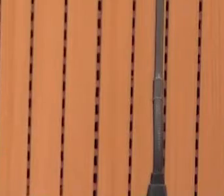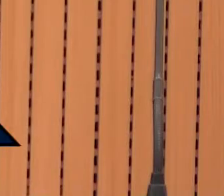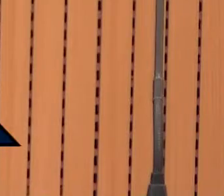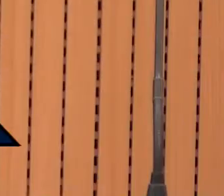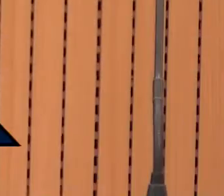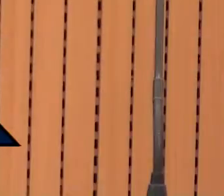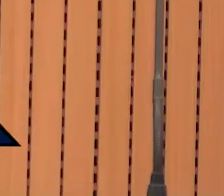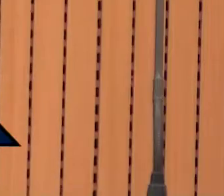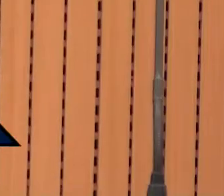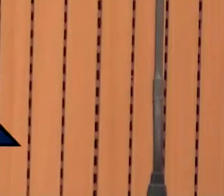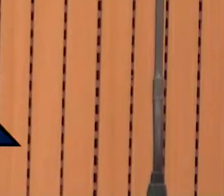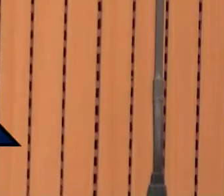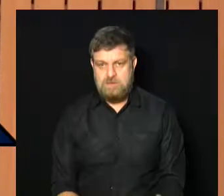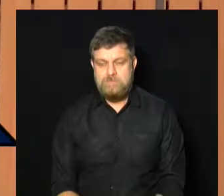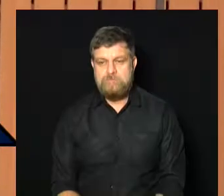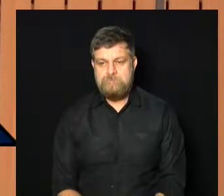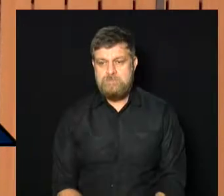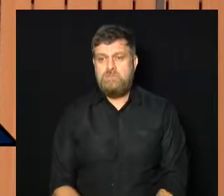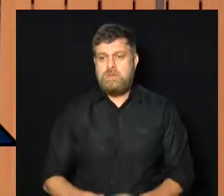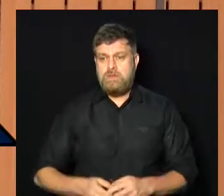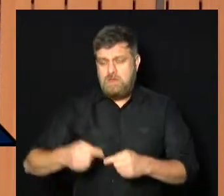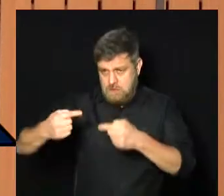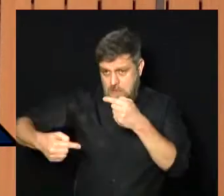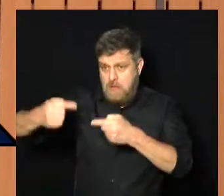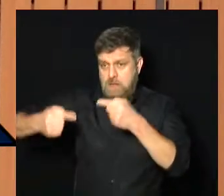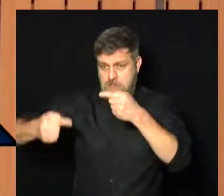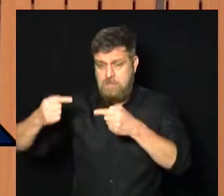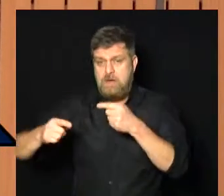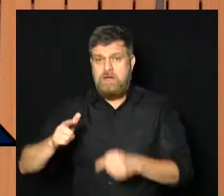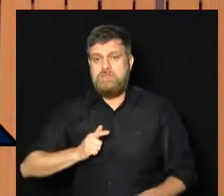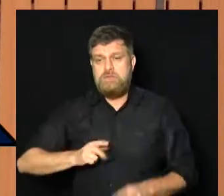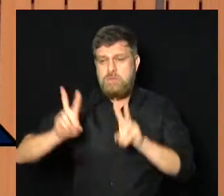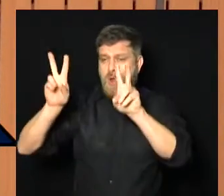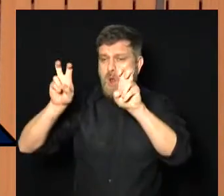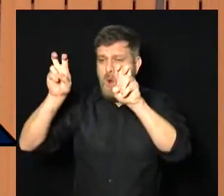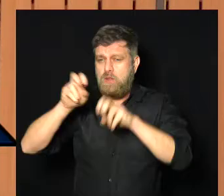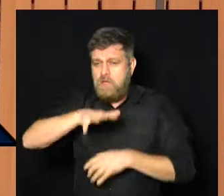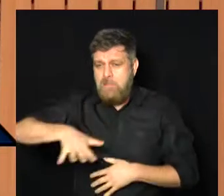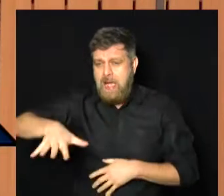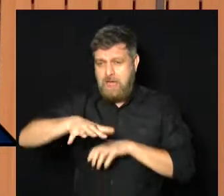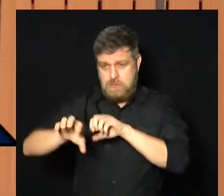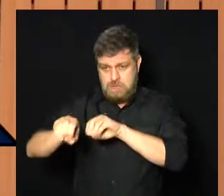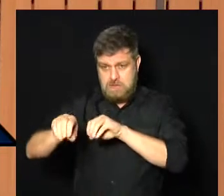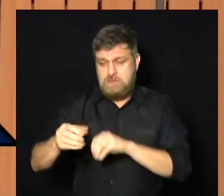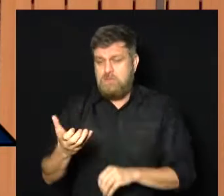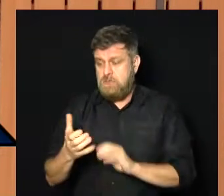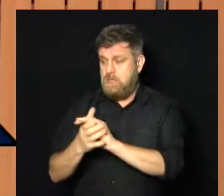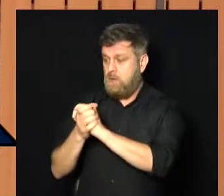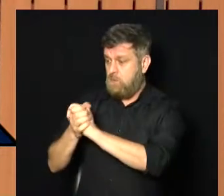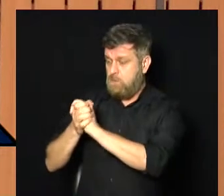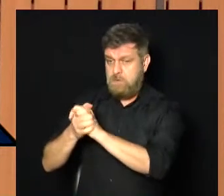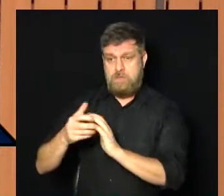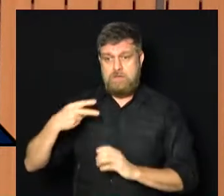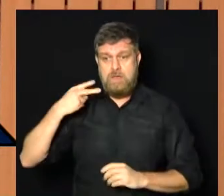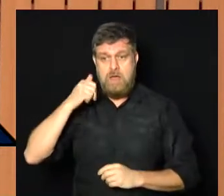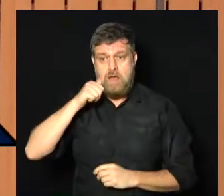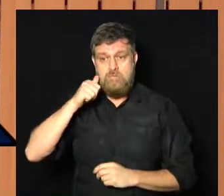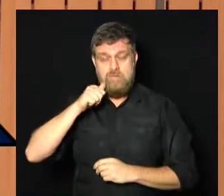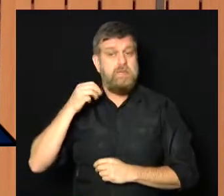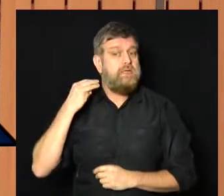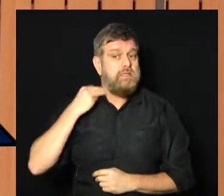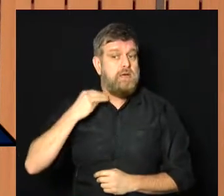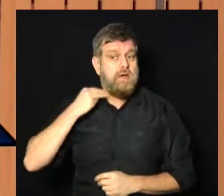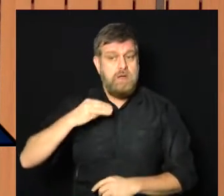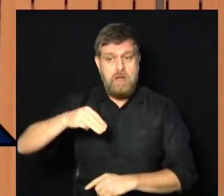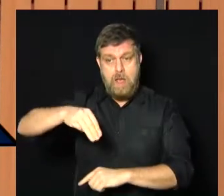Rede Municipal de Ensino de Campinas. Quero já cumprimentar a vereadora Mariana Conte, que está aqui conosco nessa